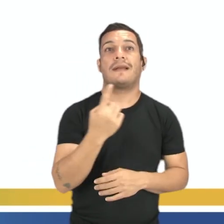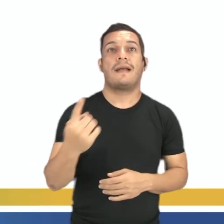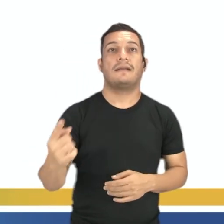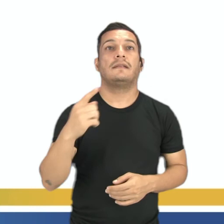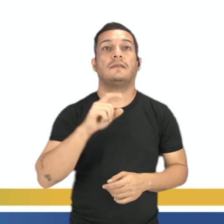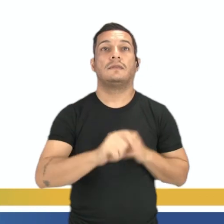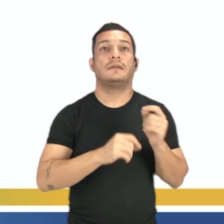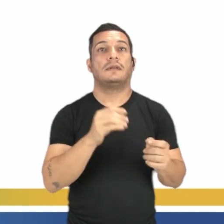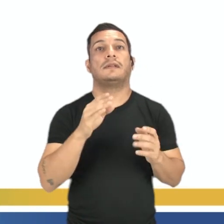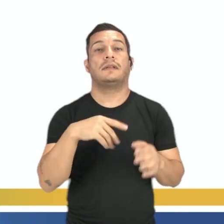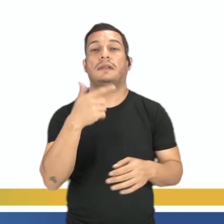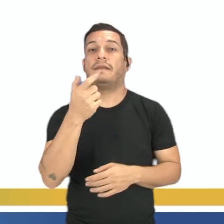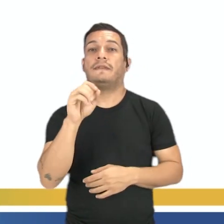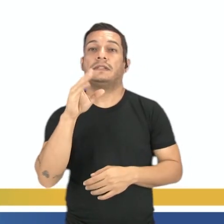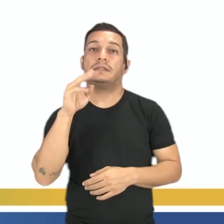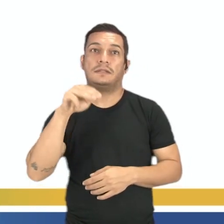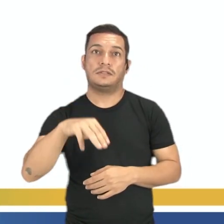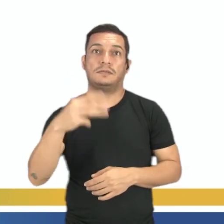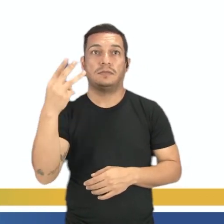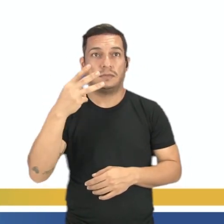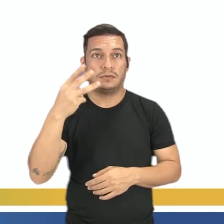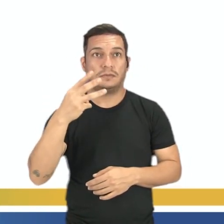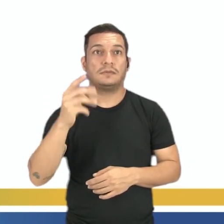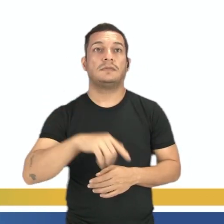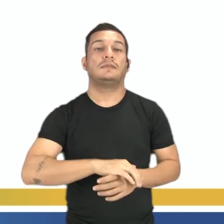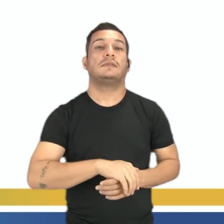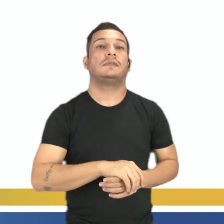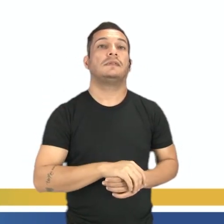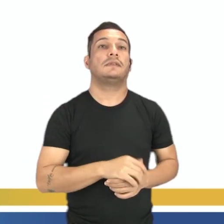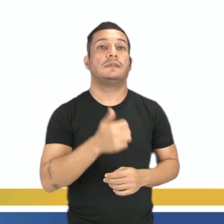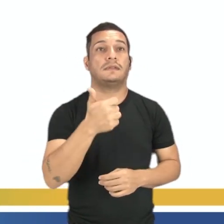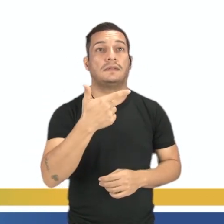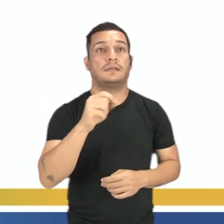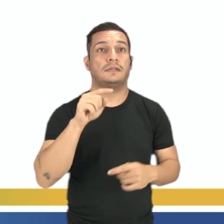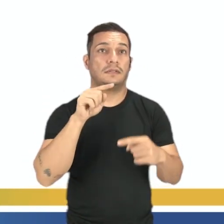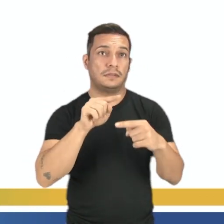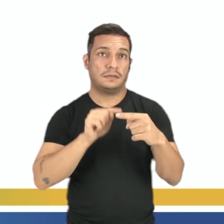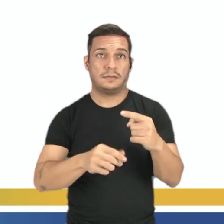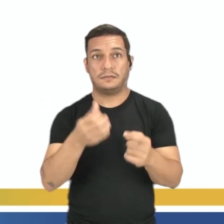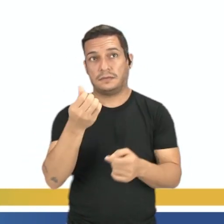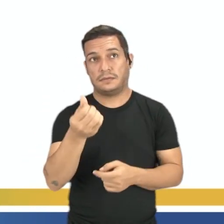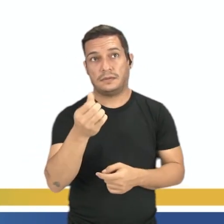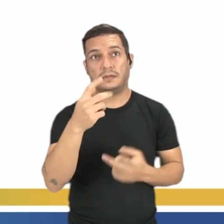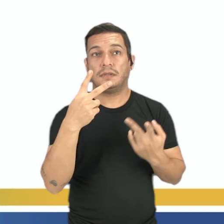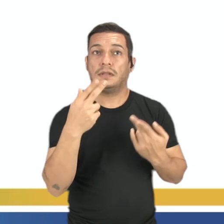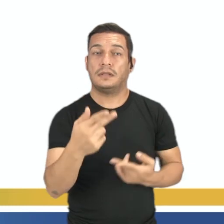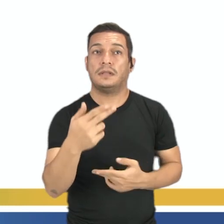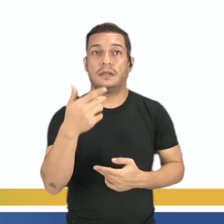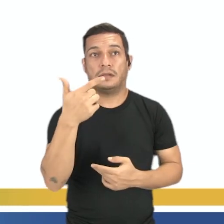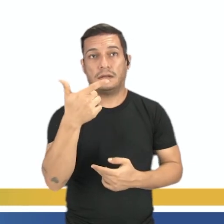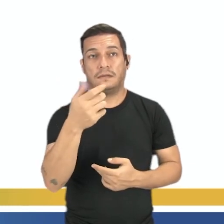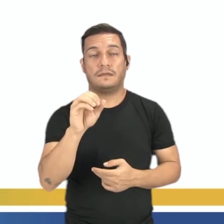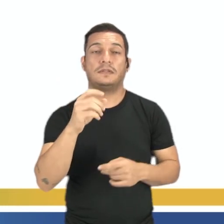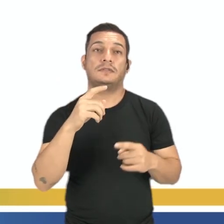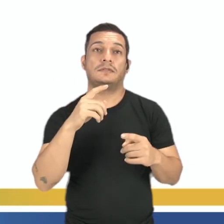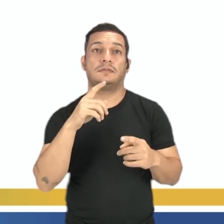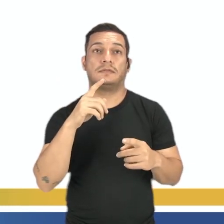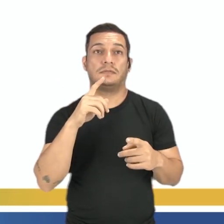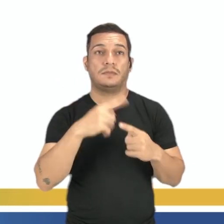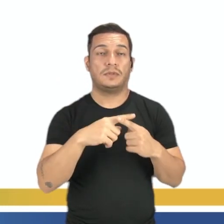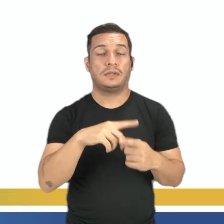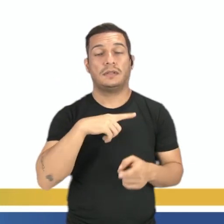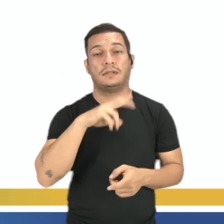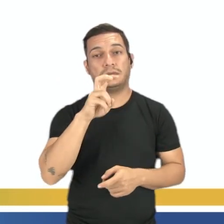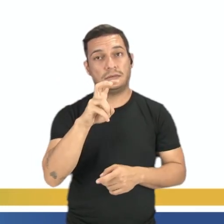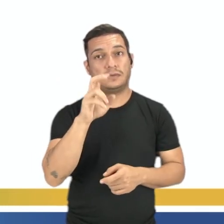cada parte corresponde a 20 centímetros cúbicos. 120 dividido para 6, porque nós temos 5